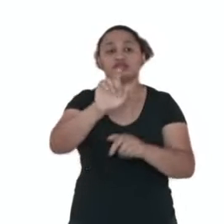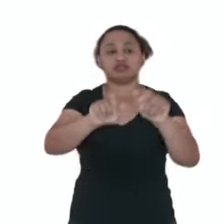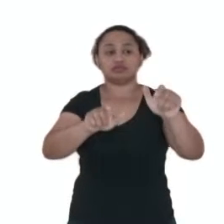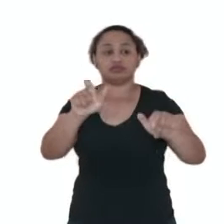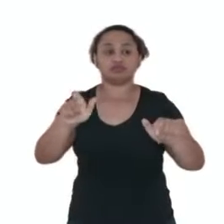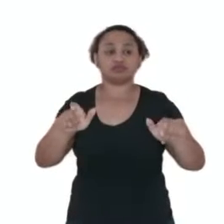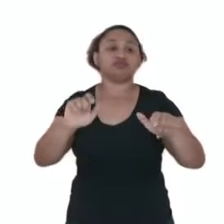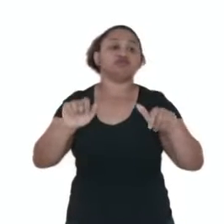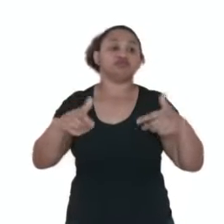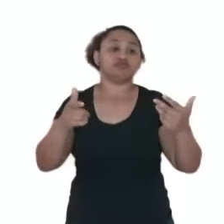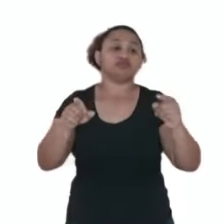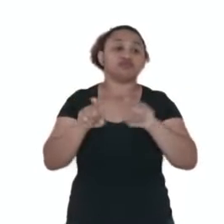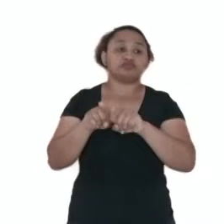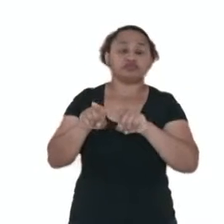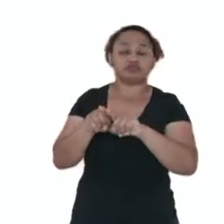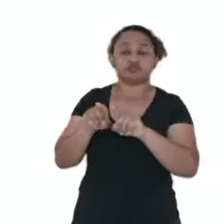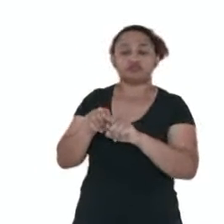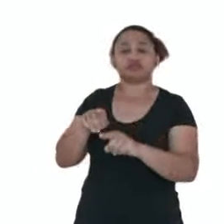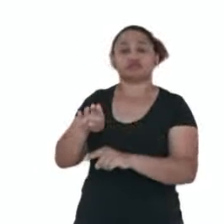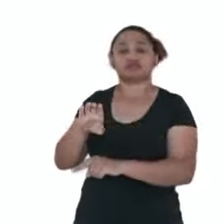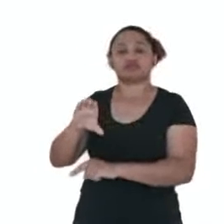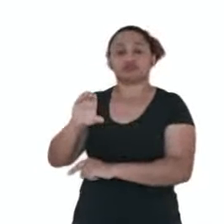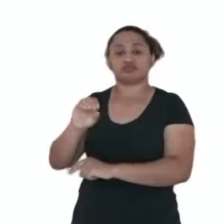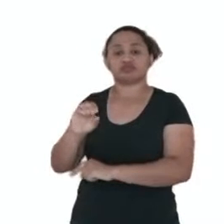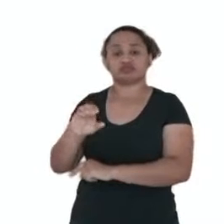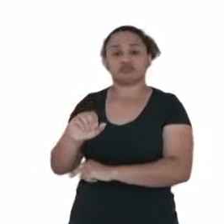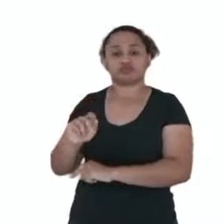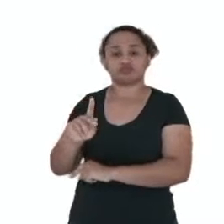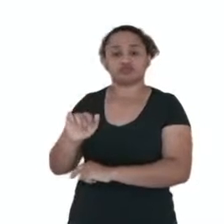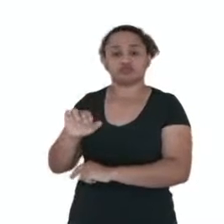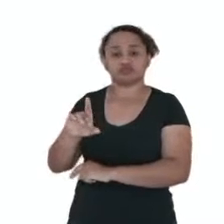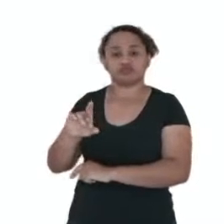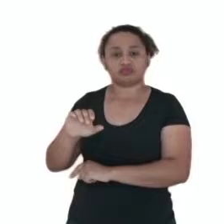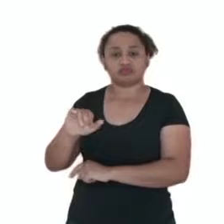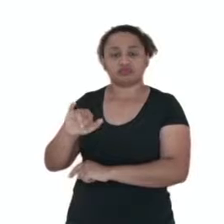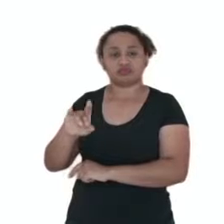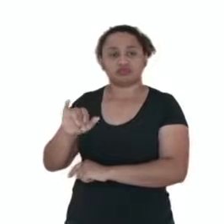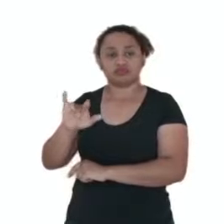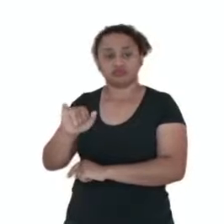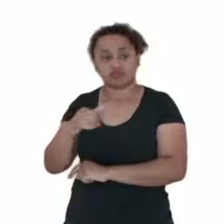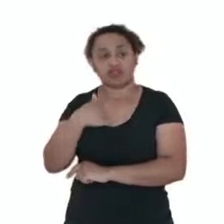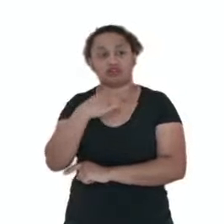enquanto a biocapacidade, né, disponível para cada ser humano é de